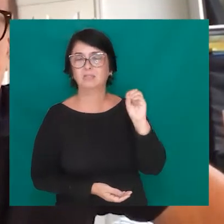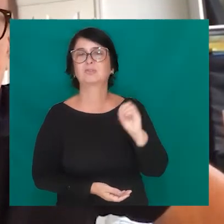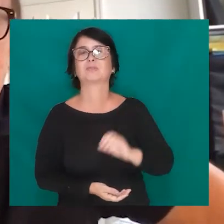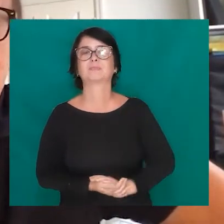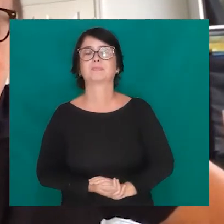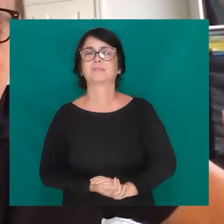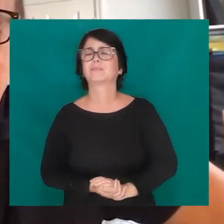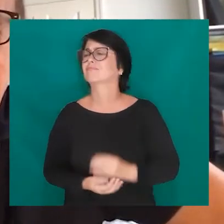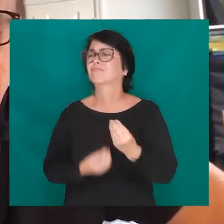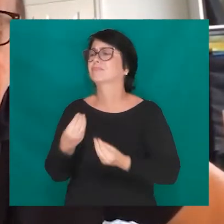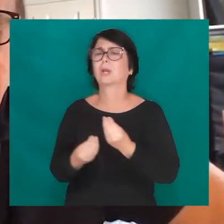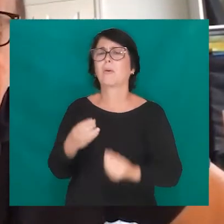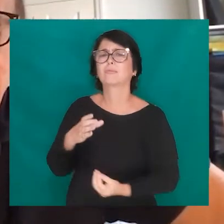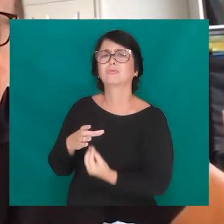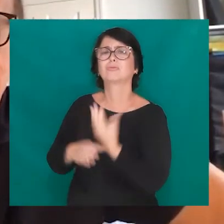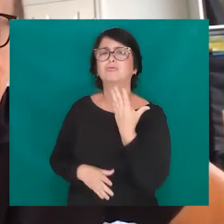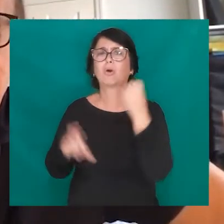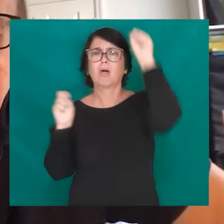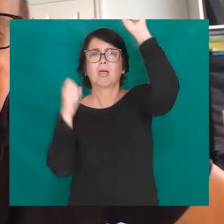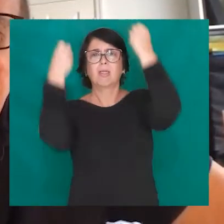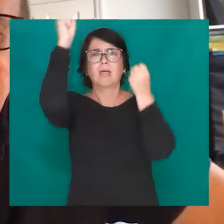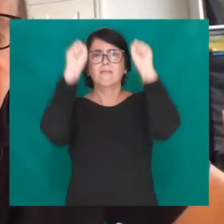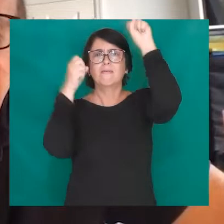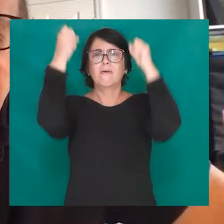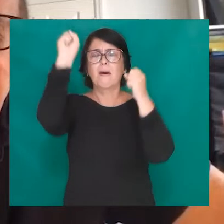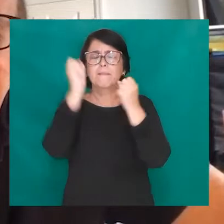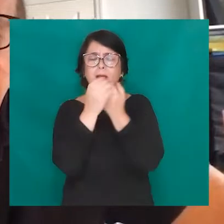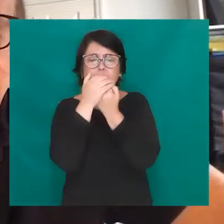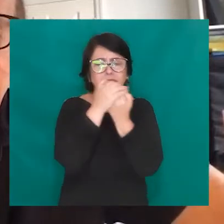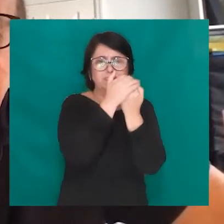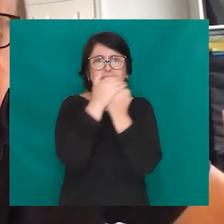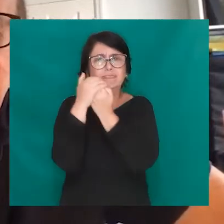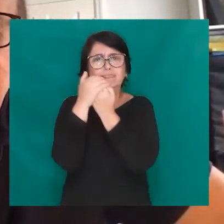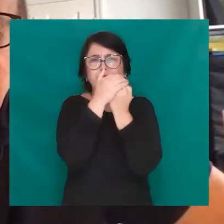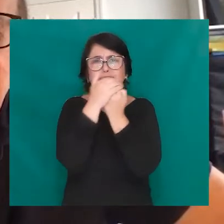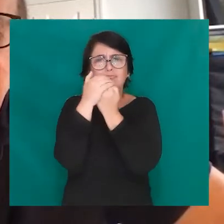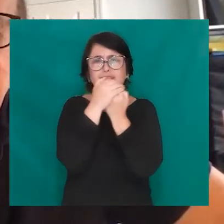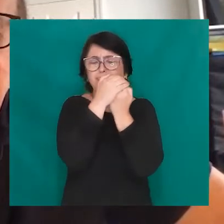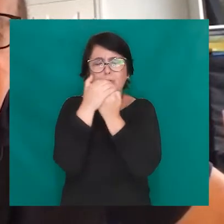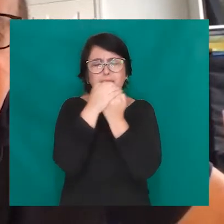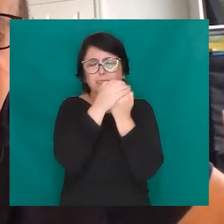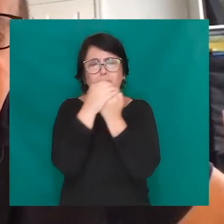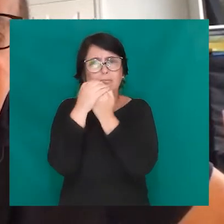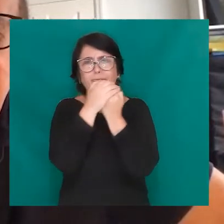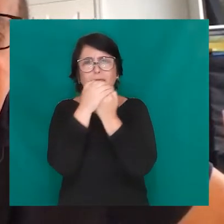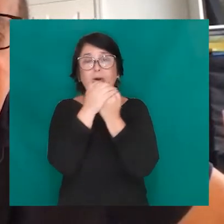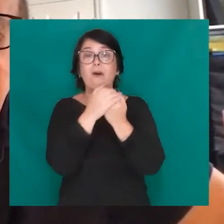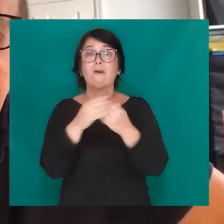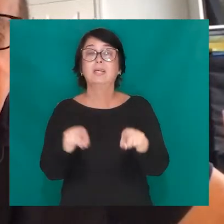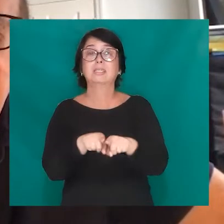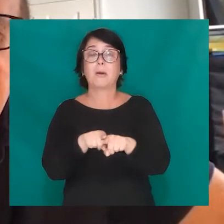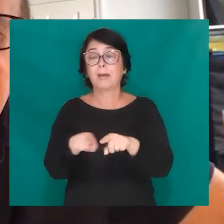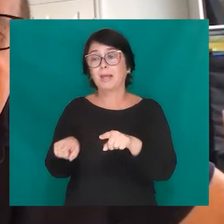Borghettinho. Como surgiu a ideia da Fábrica de Gaiteiros e como que foi pensada a didática, no sentido